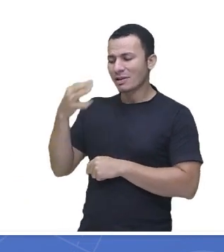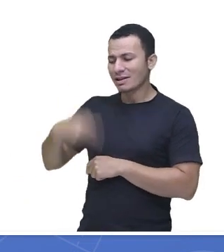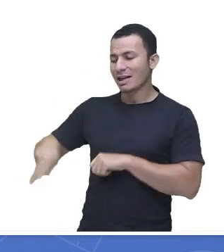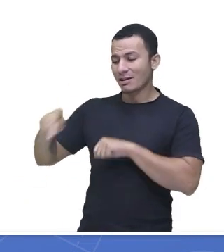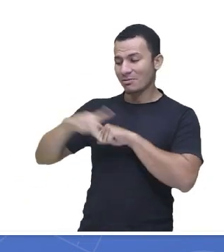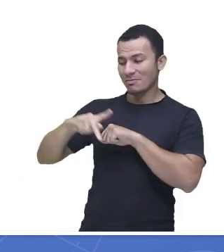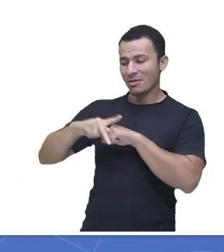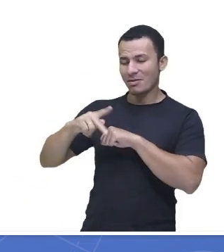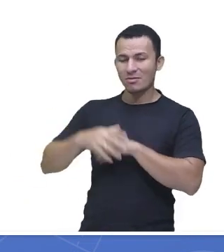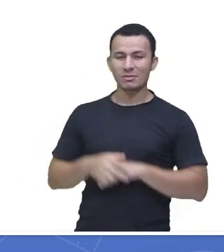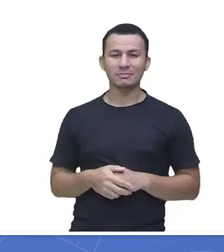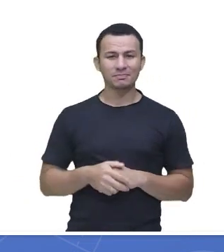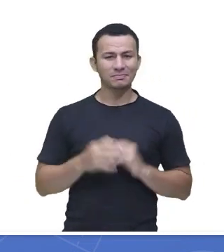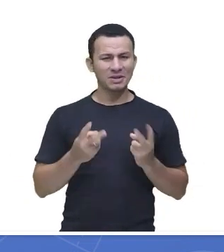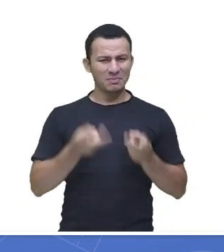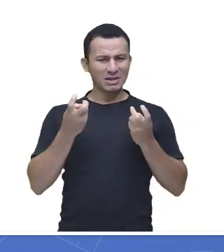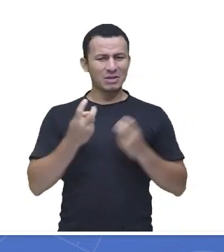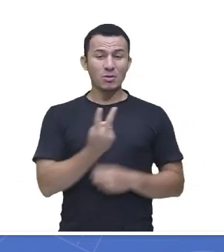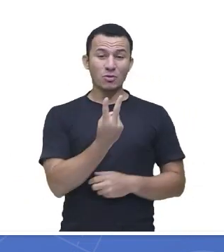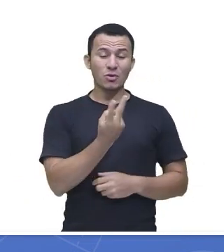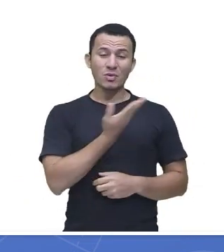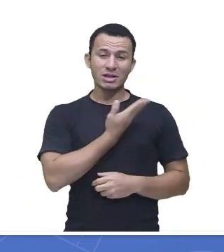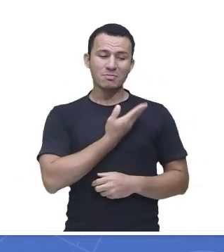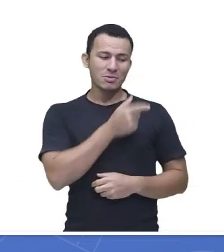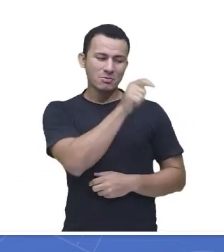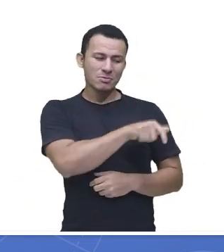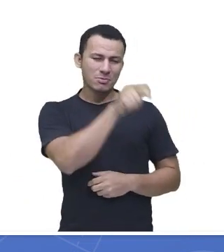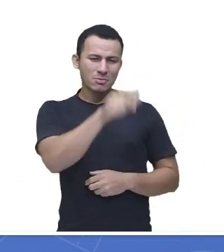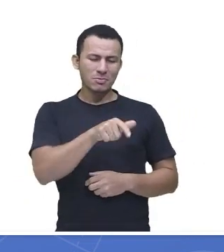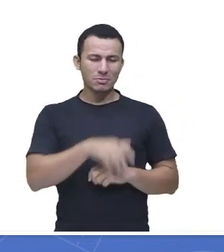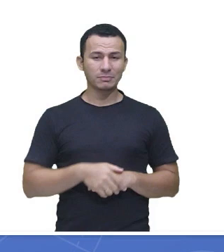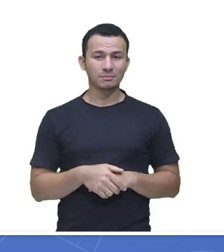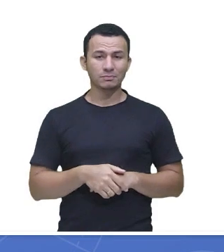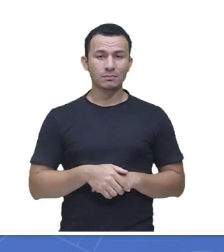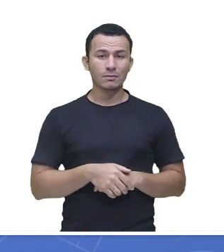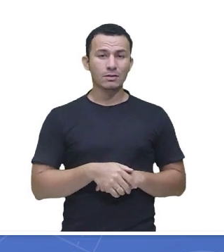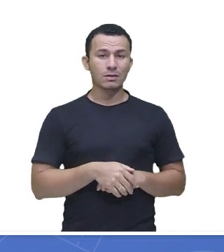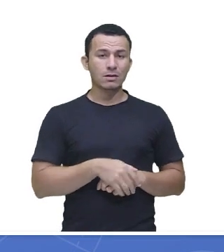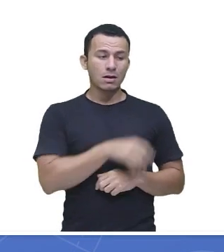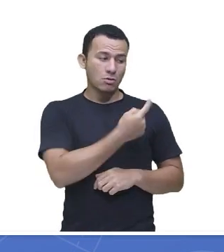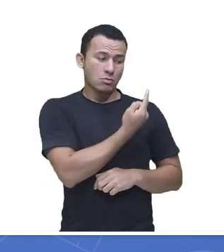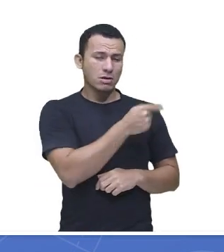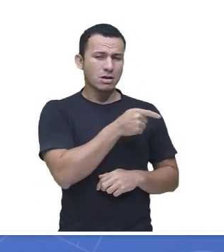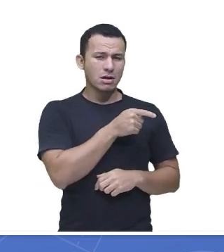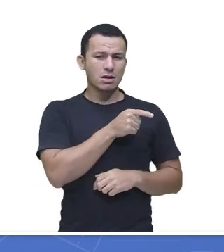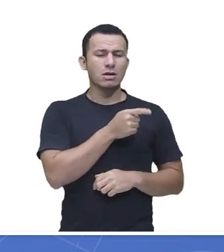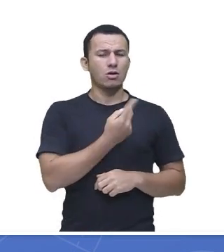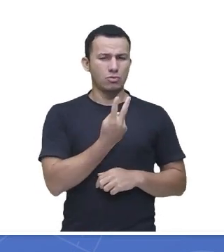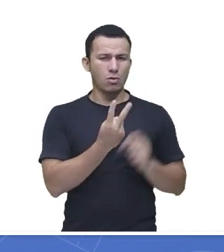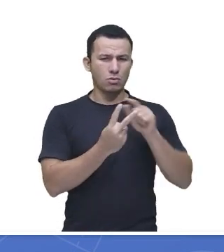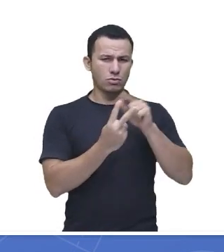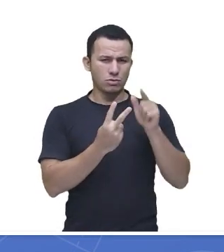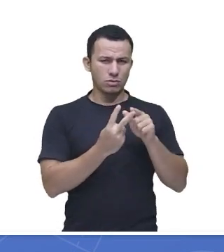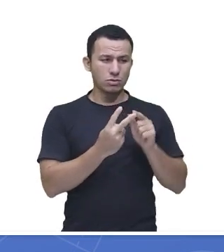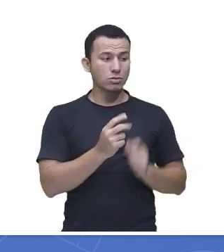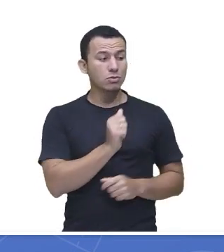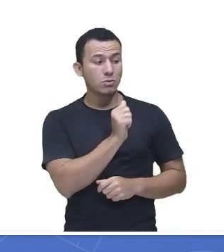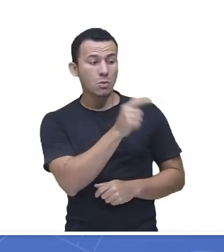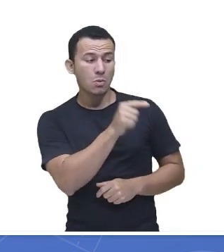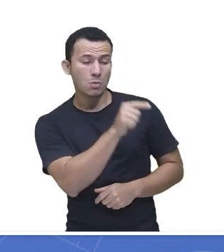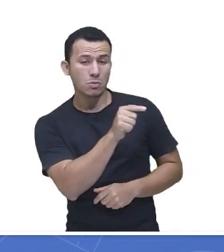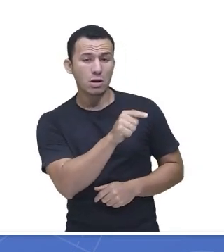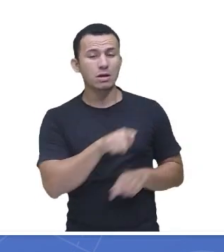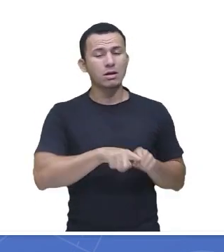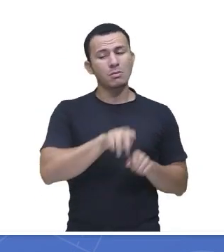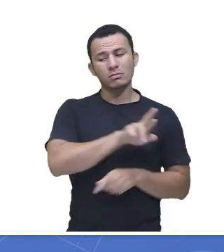que são 2 amigos, né? Um amigo diz essas 2 falas e esta outra fala aqui do meio é